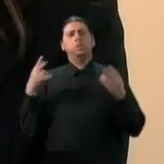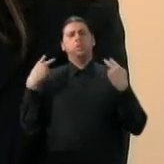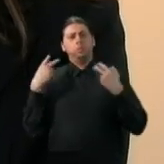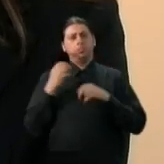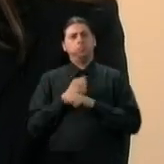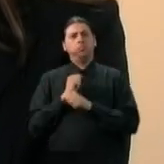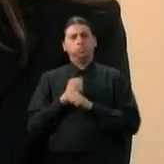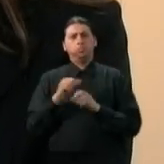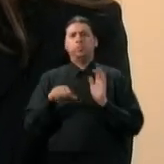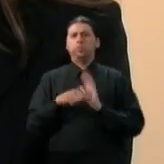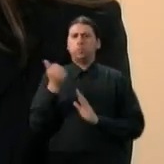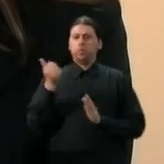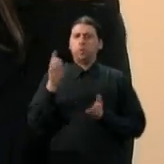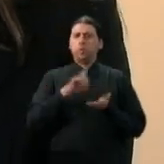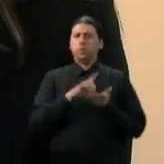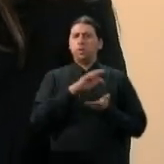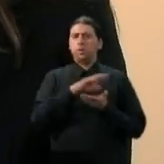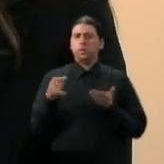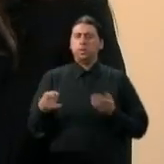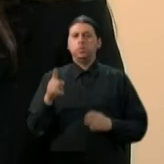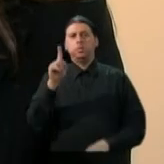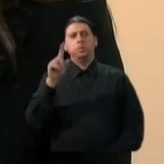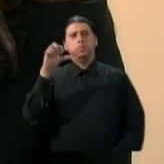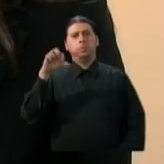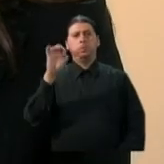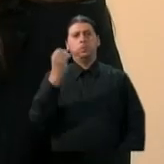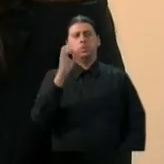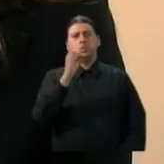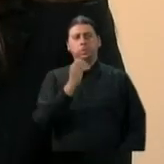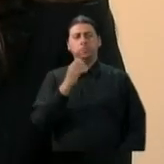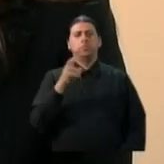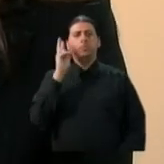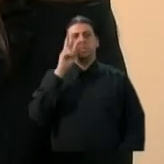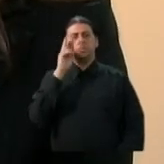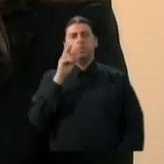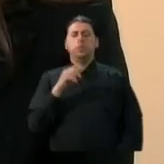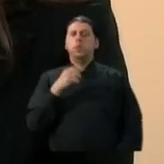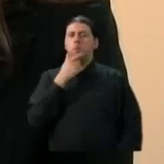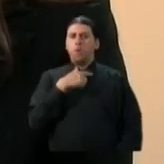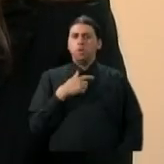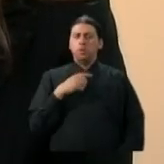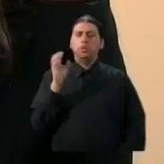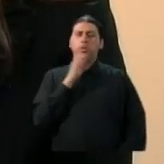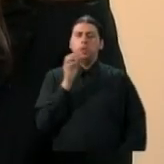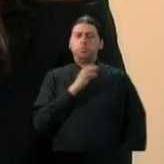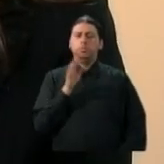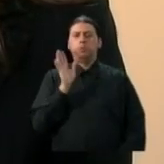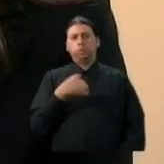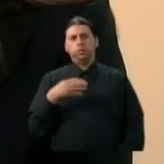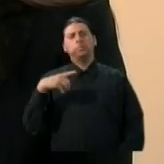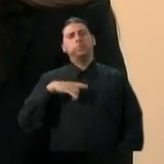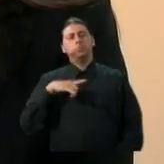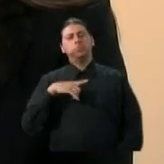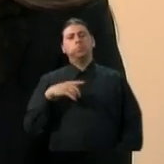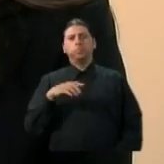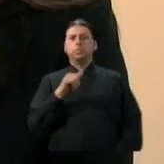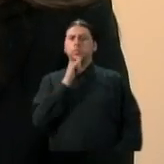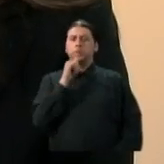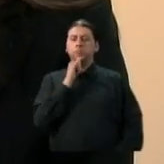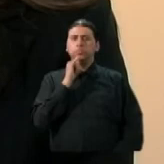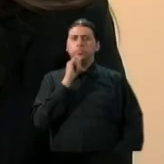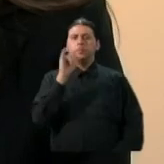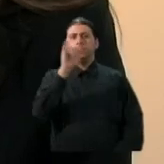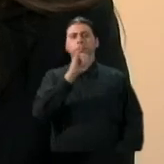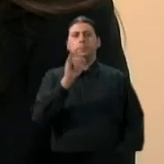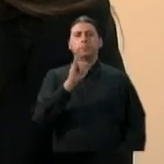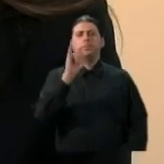foram lá na década de 80. Um que até eu estou achando rápido, que já está sendo testada, é o do Zika.